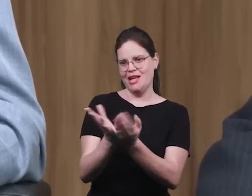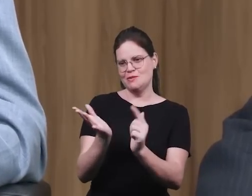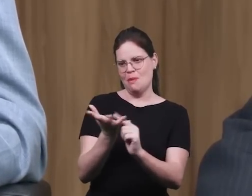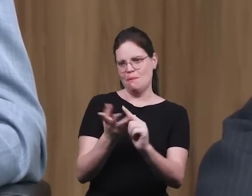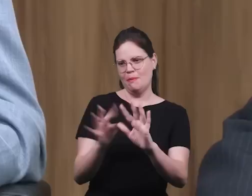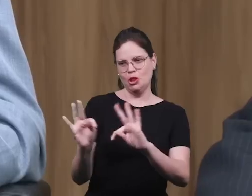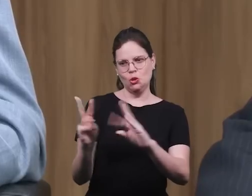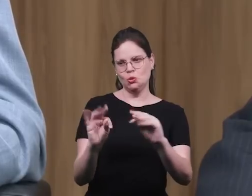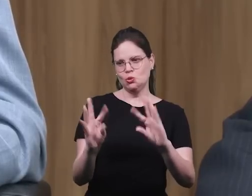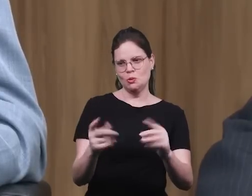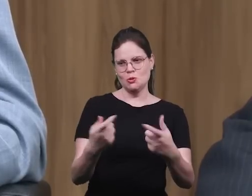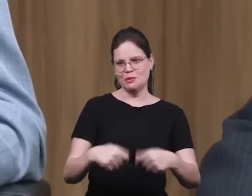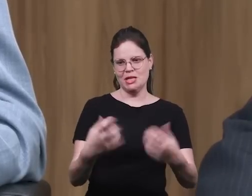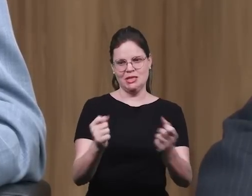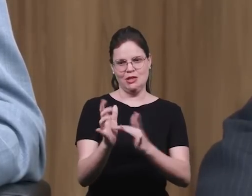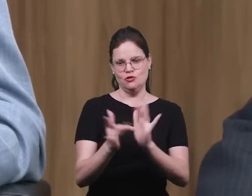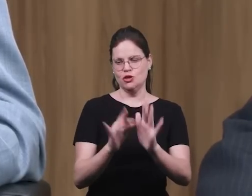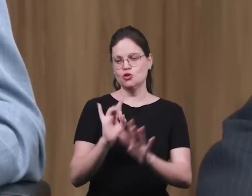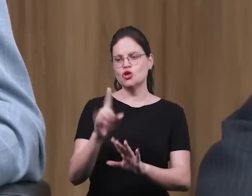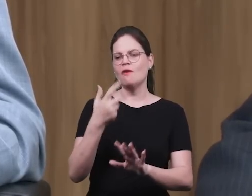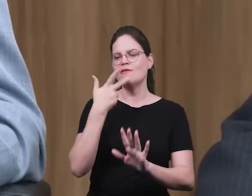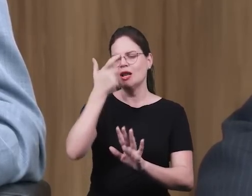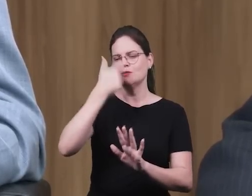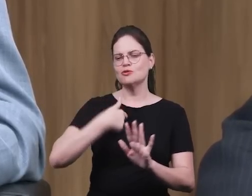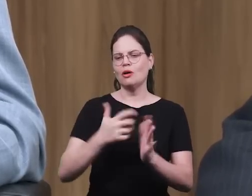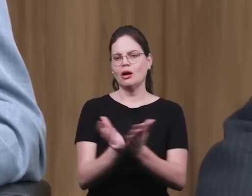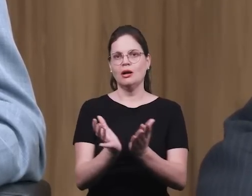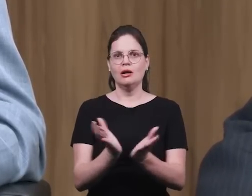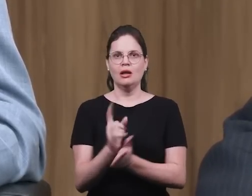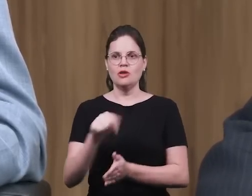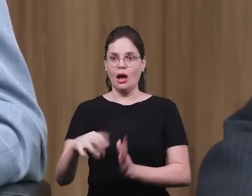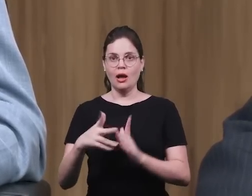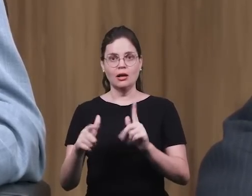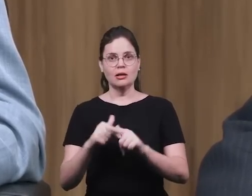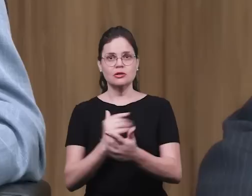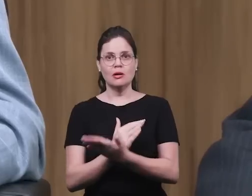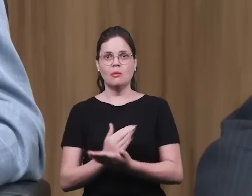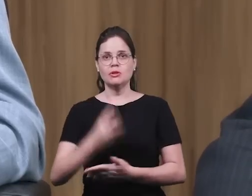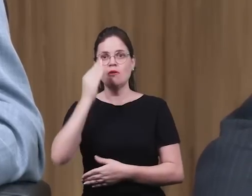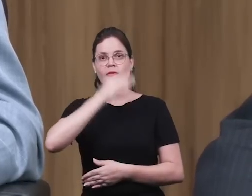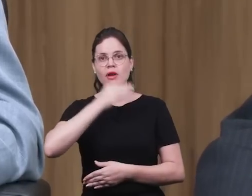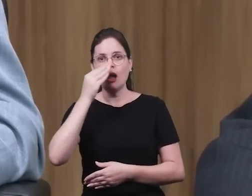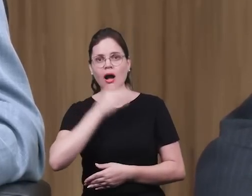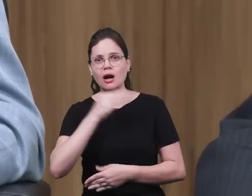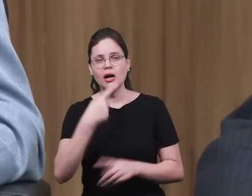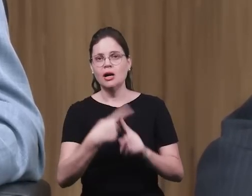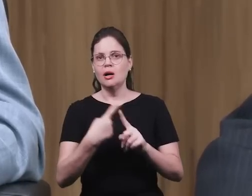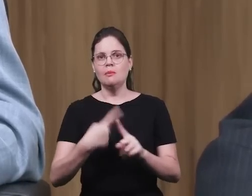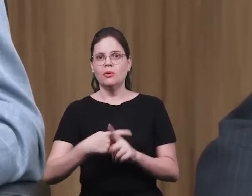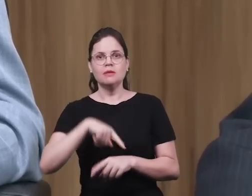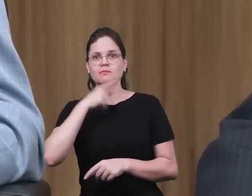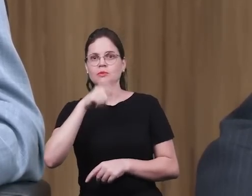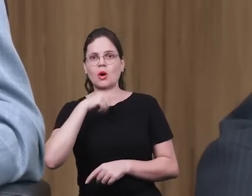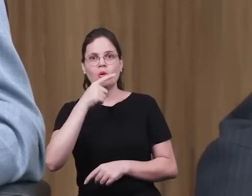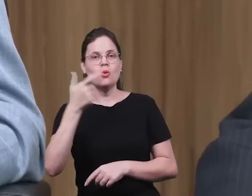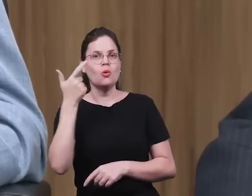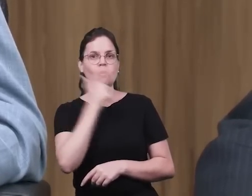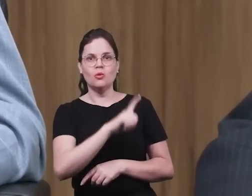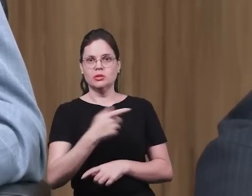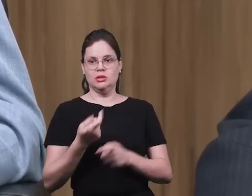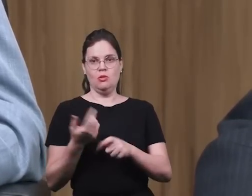Então, como o reino aqui, ela foi muito fraca também, que ela não conseguiu dominar. Ela não